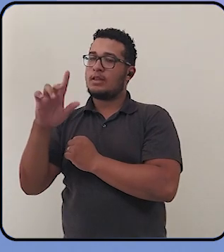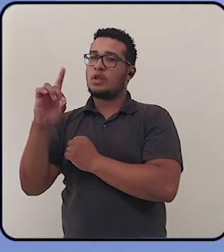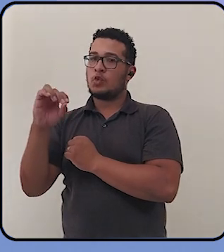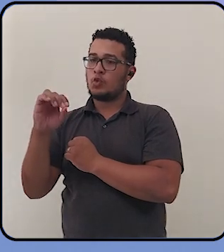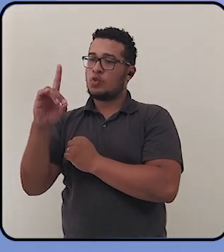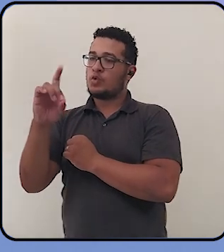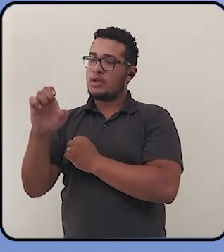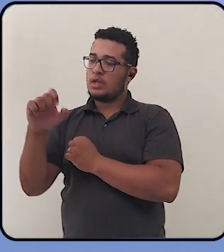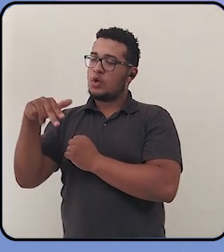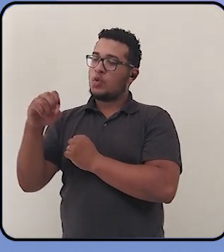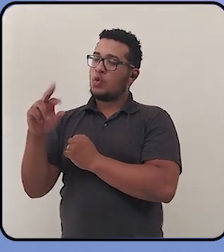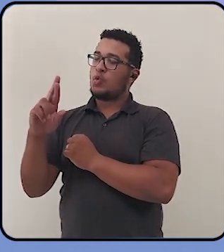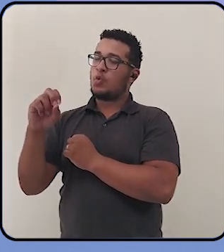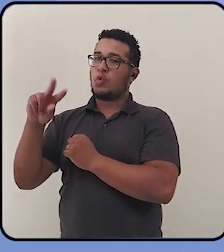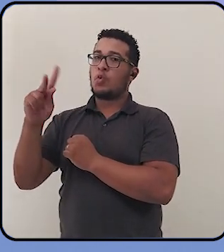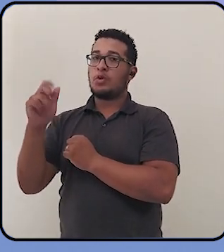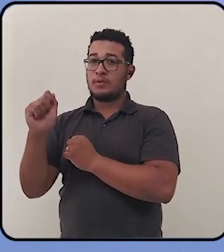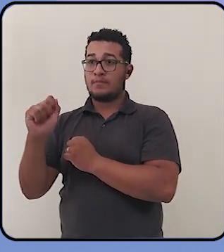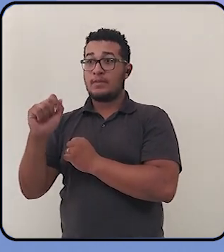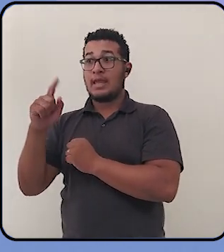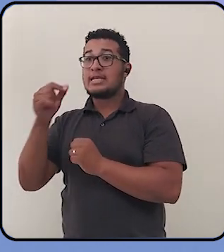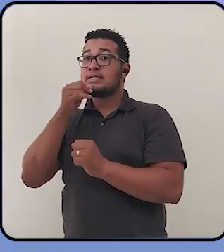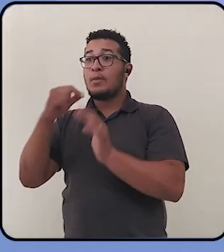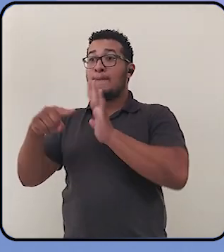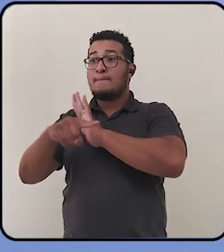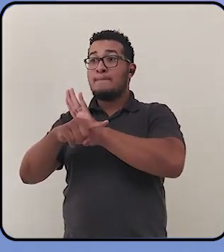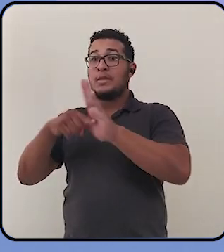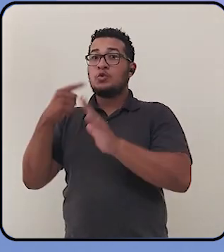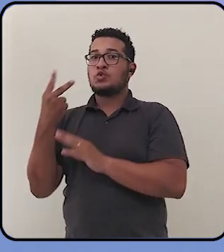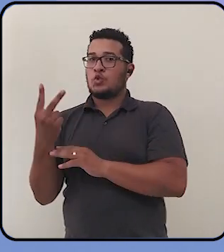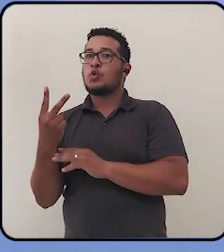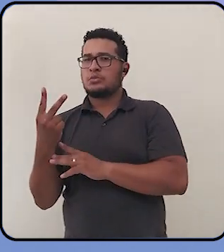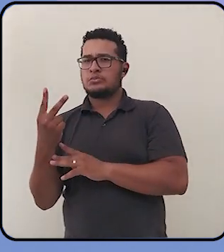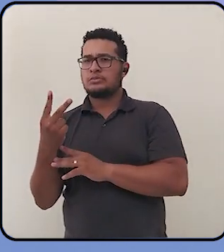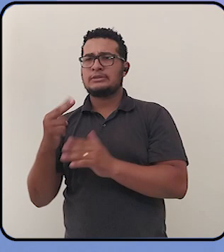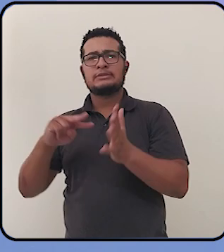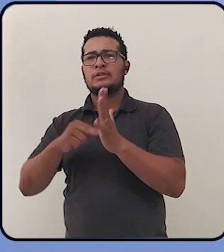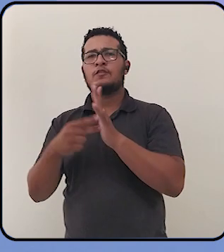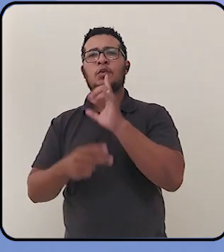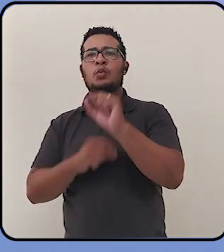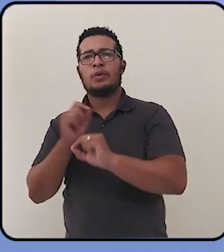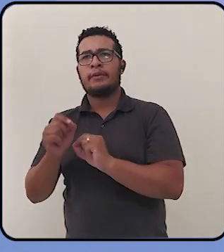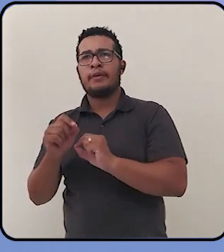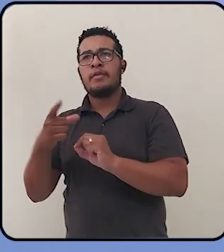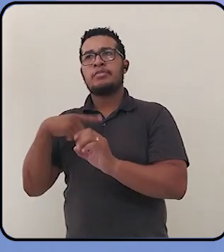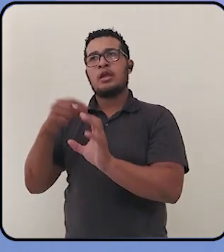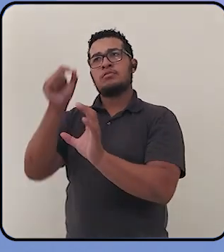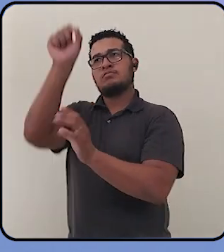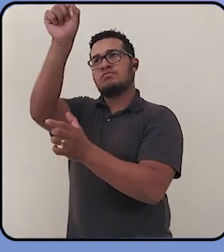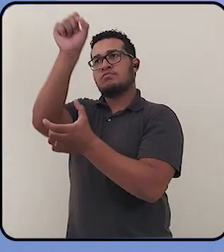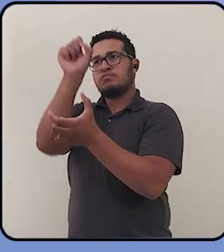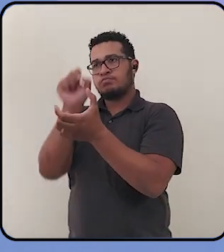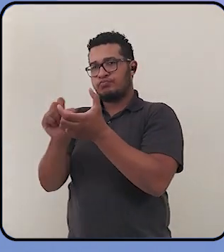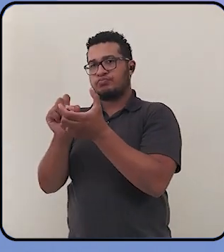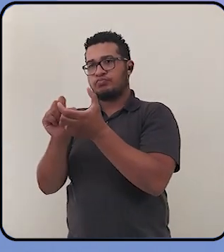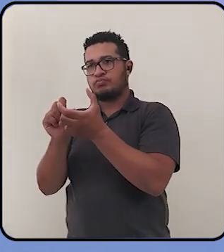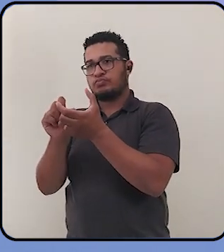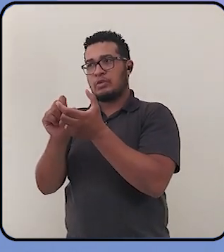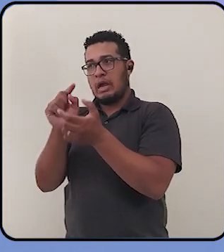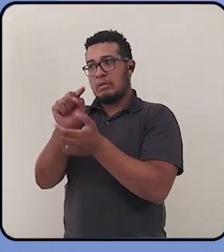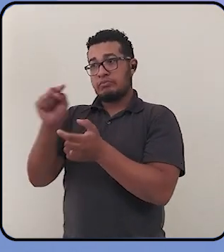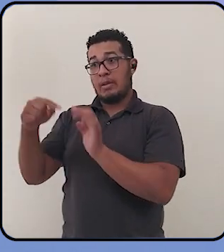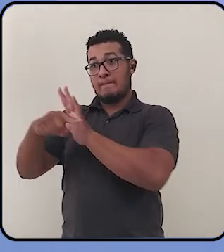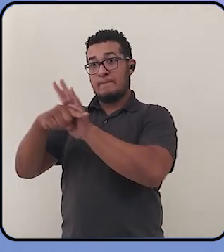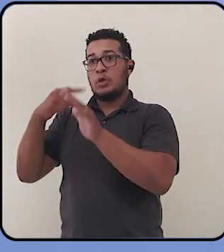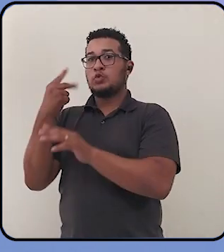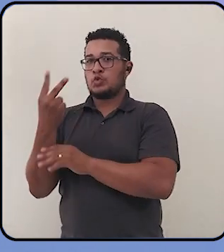fuso -2. O que significa isso? Que são 2 horas a menos em relação